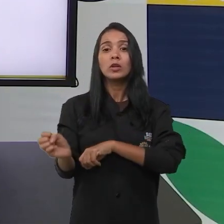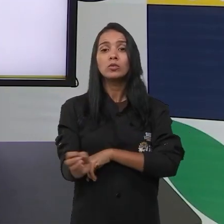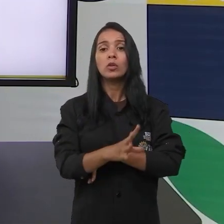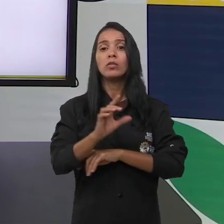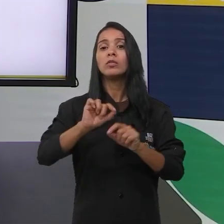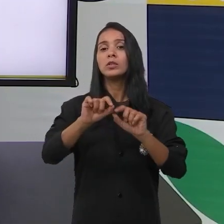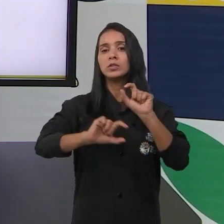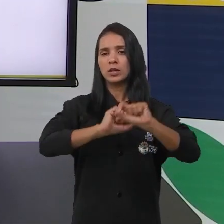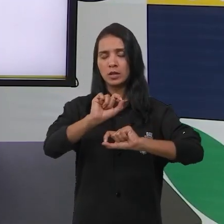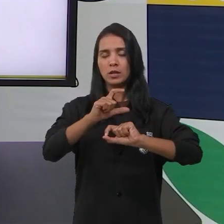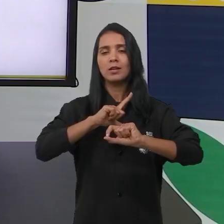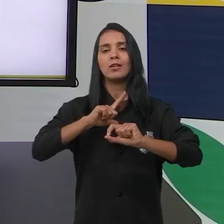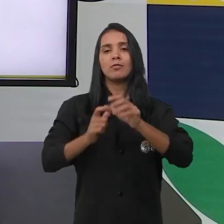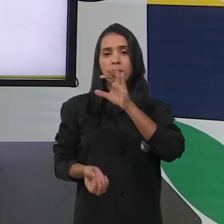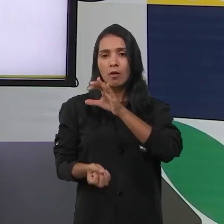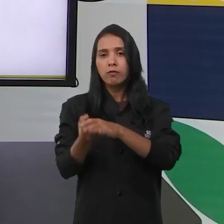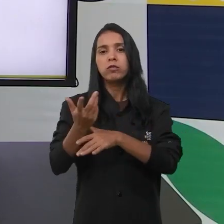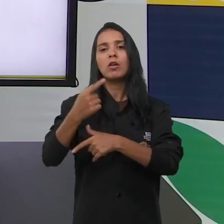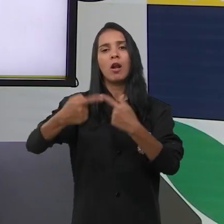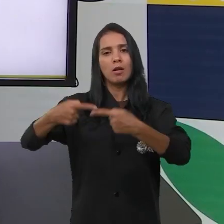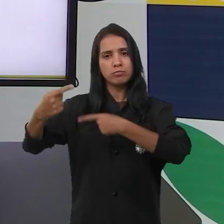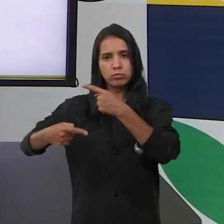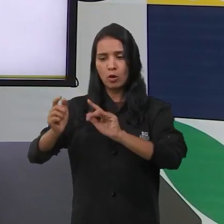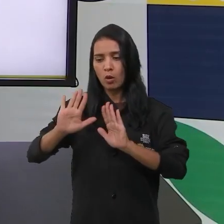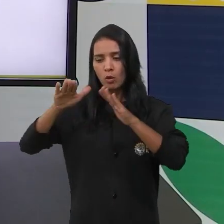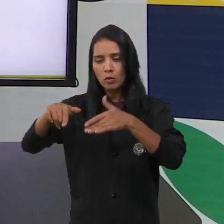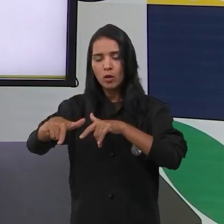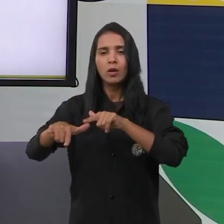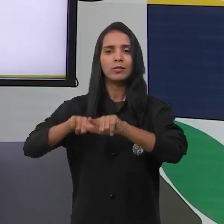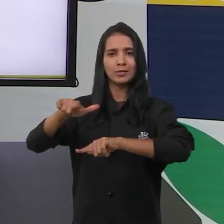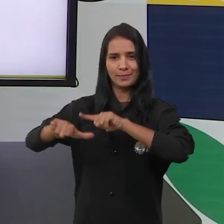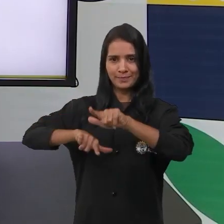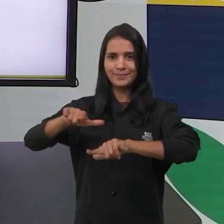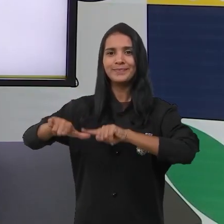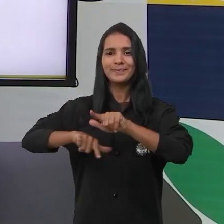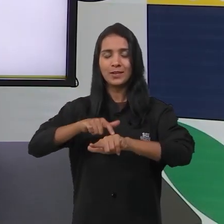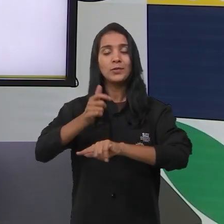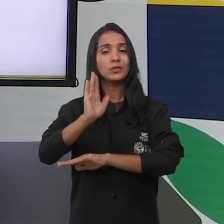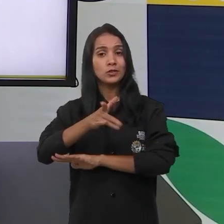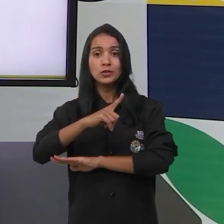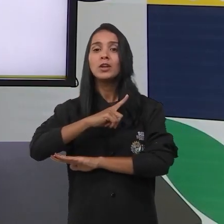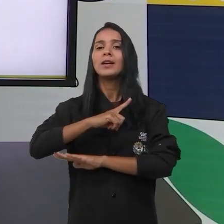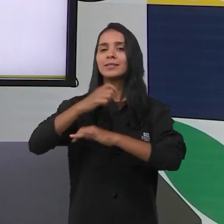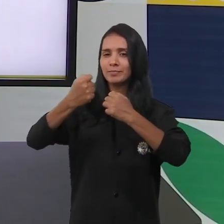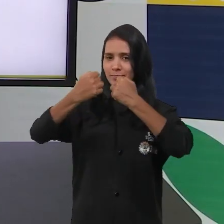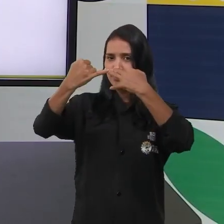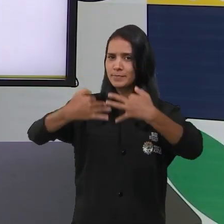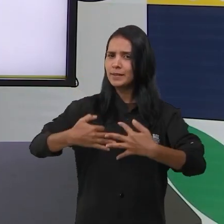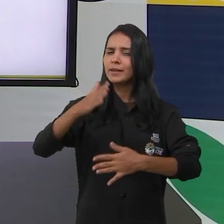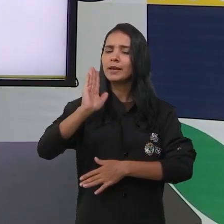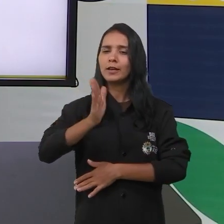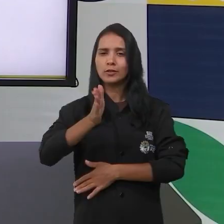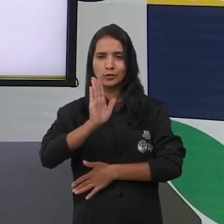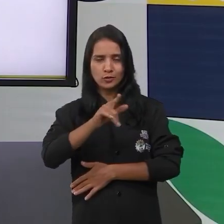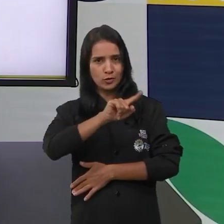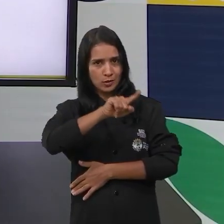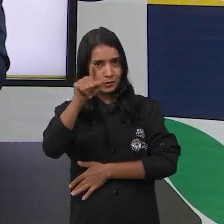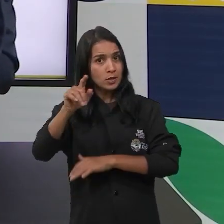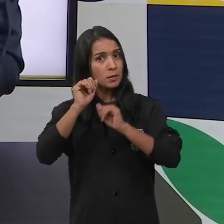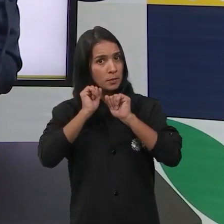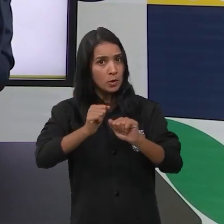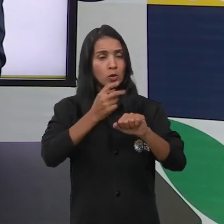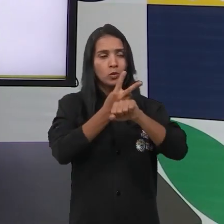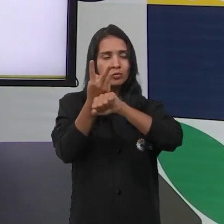acaba desenvolvendo políticas voltadas para os trabalhadores. Nós já tivemos aulas aqui no nosso canal, né? Vocês podem procurar